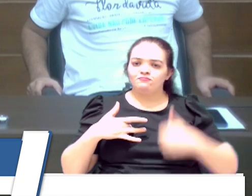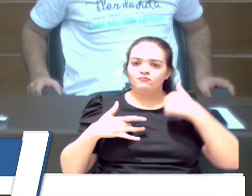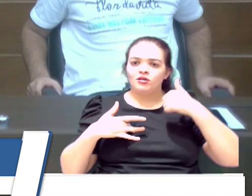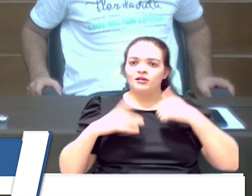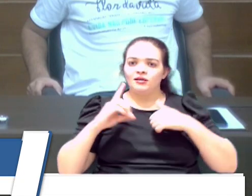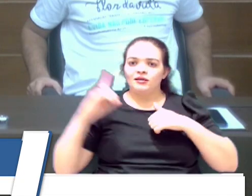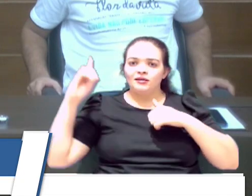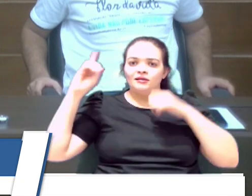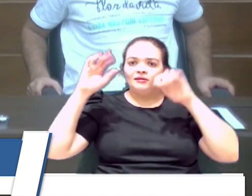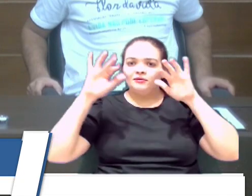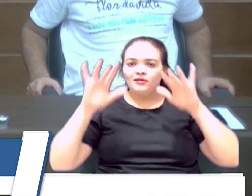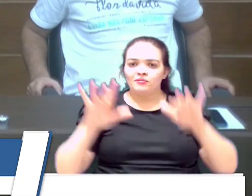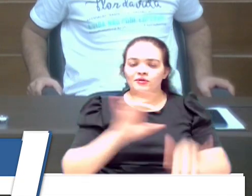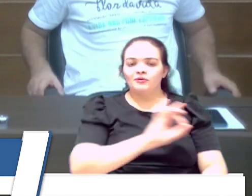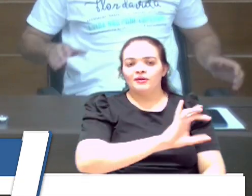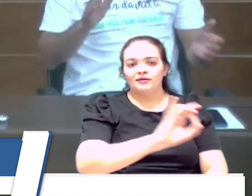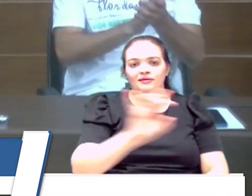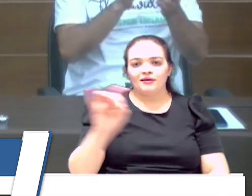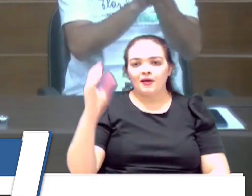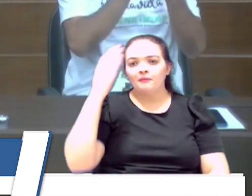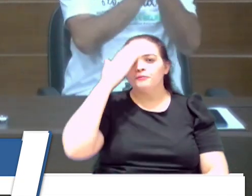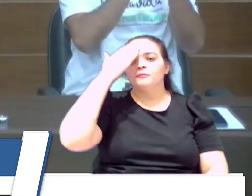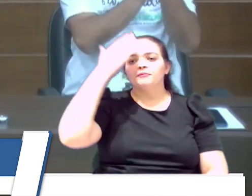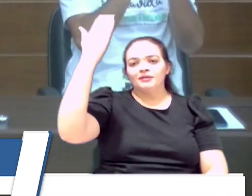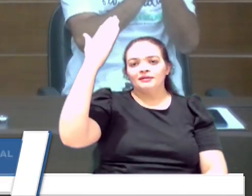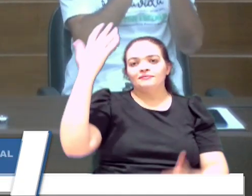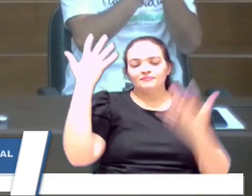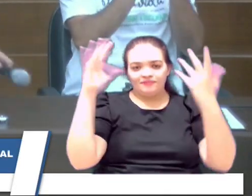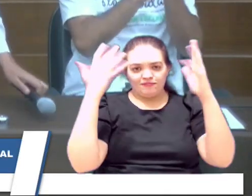abençoe a cada um de vocês. Muito obrigado.